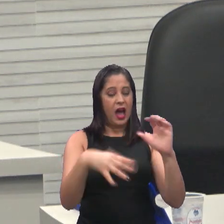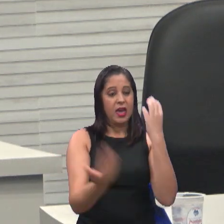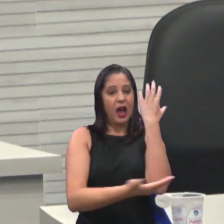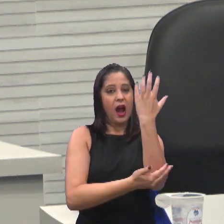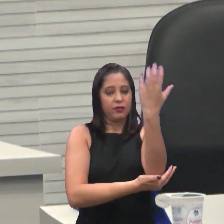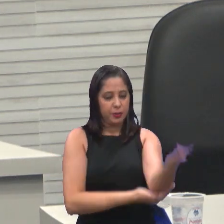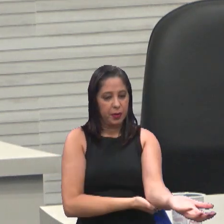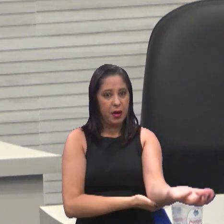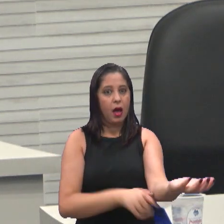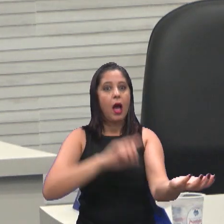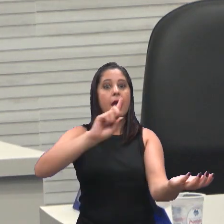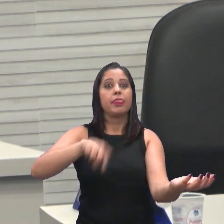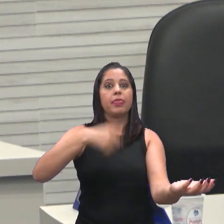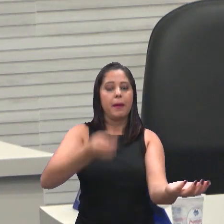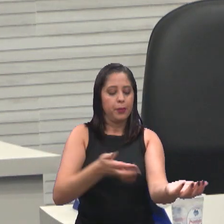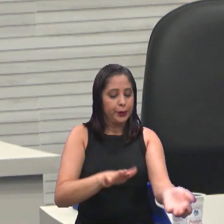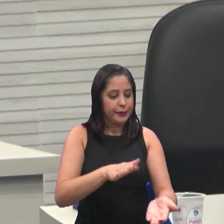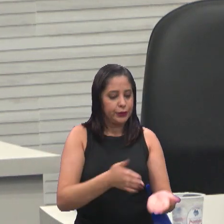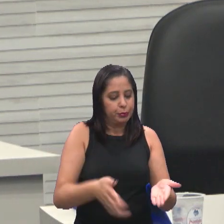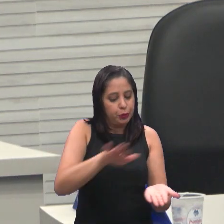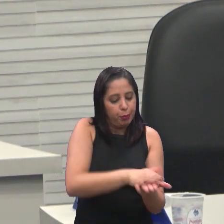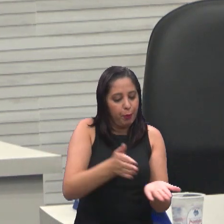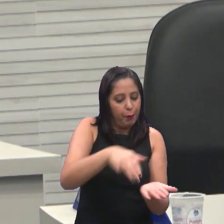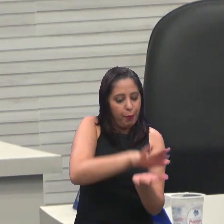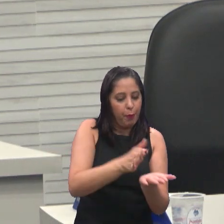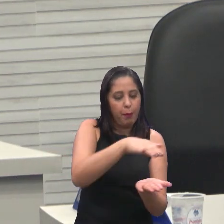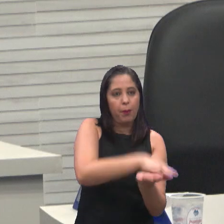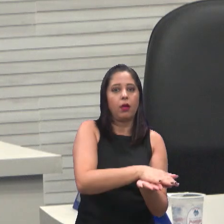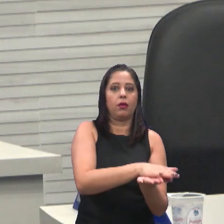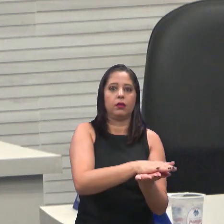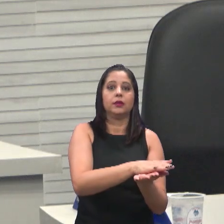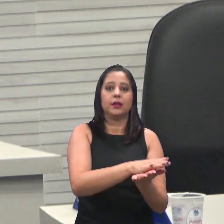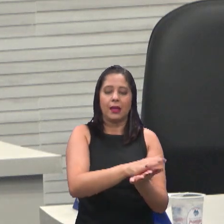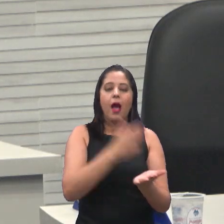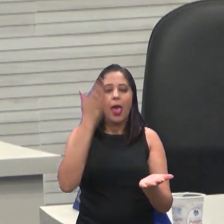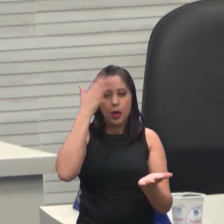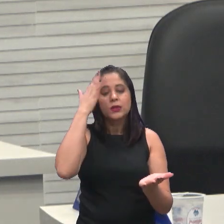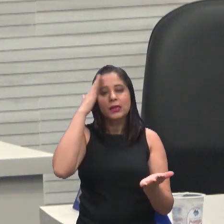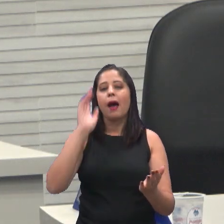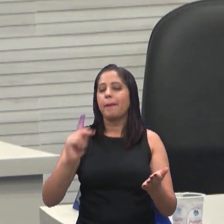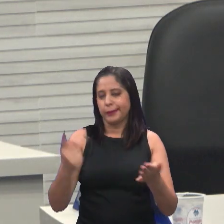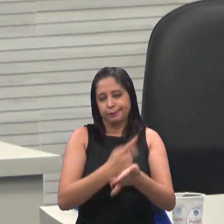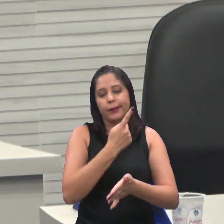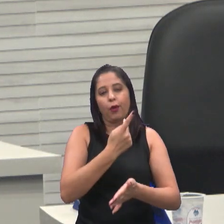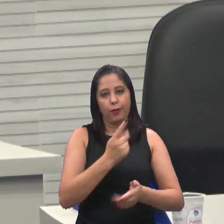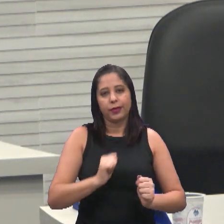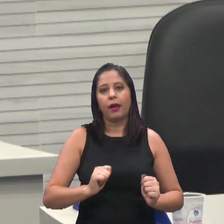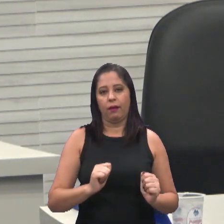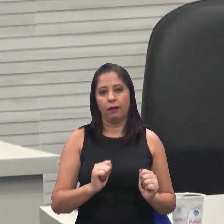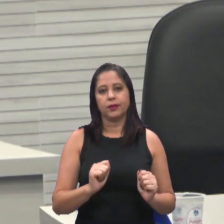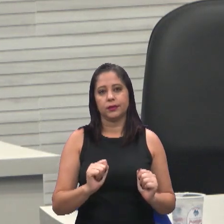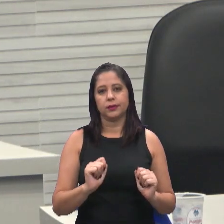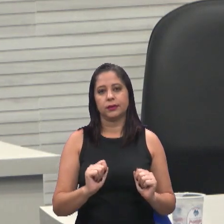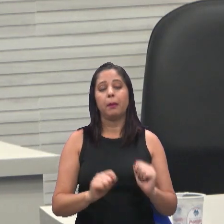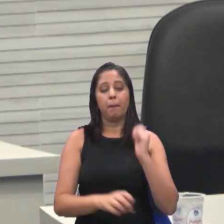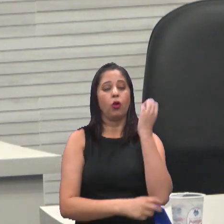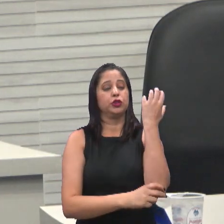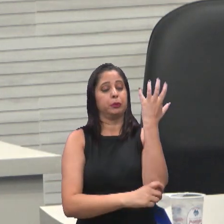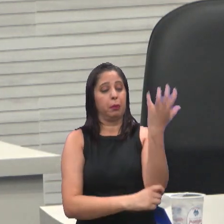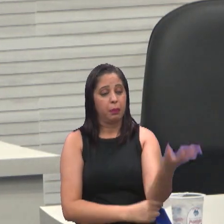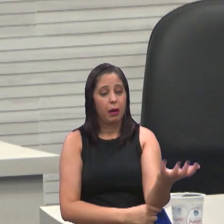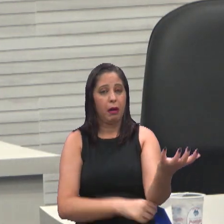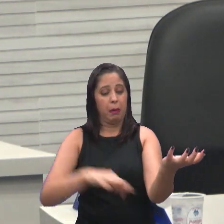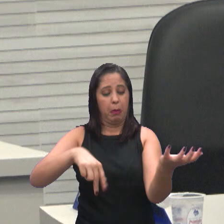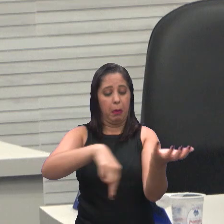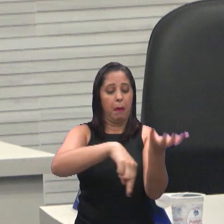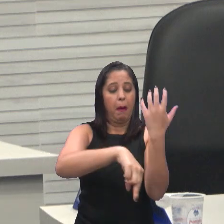já ameaçadas, a gente sabe de acidentes que acontecem e pode vitimar, né, alguém, algum munícipe, e também,